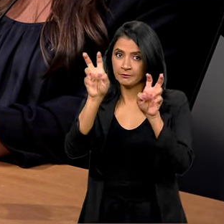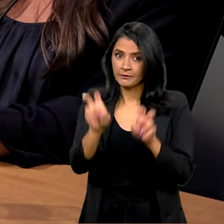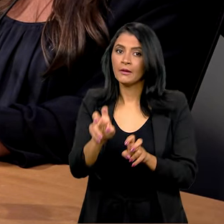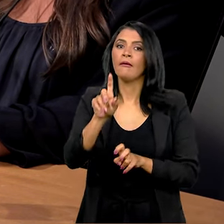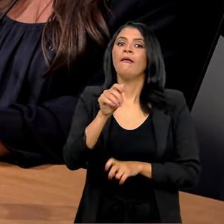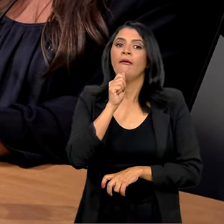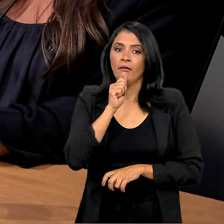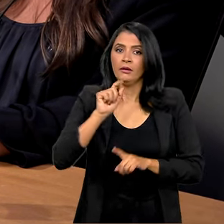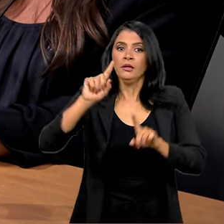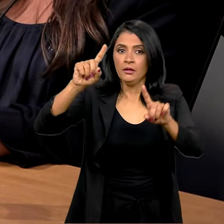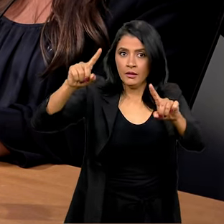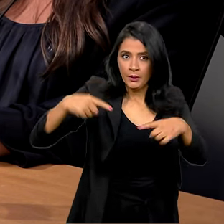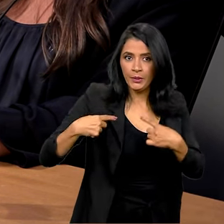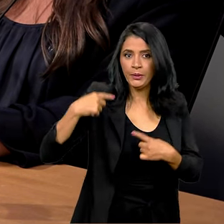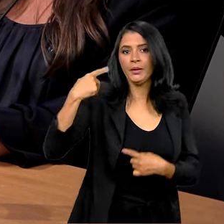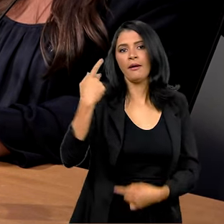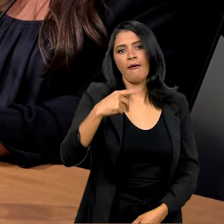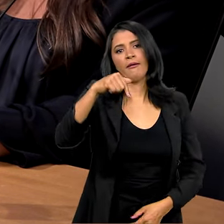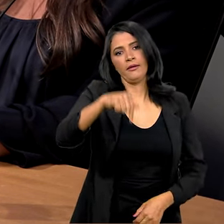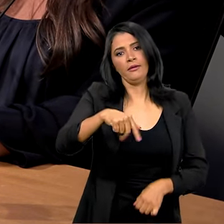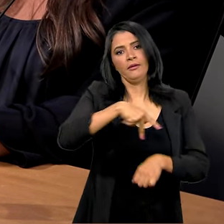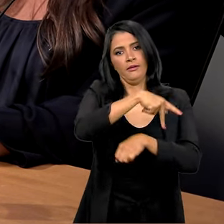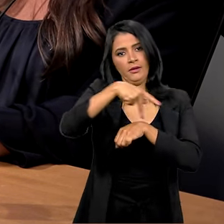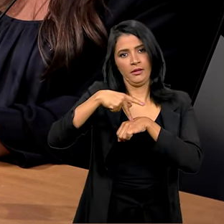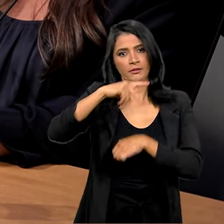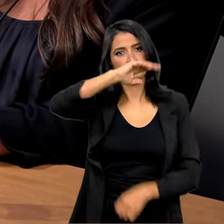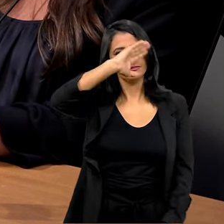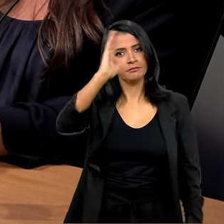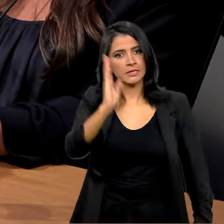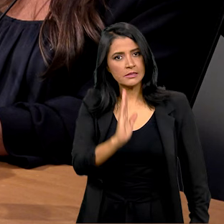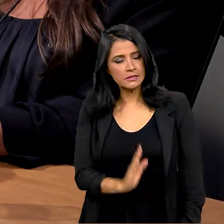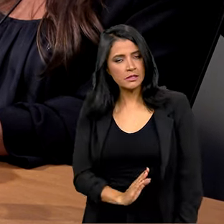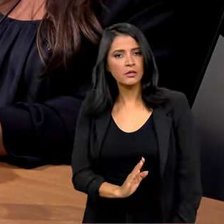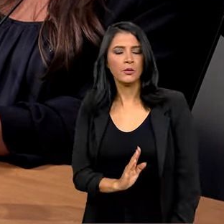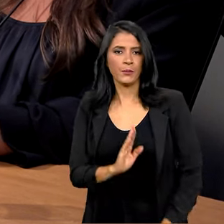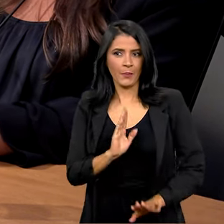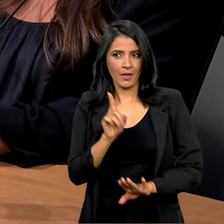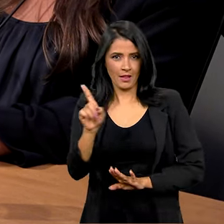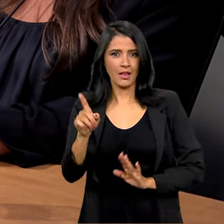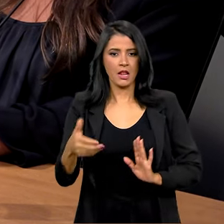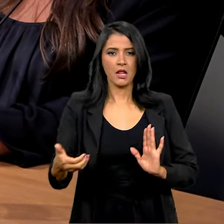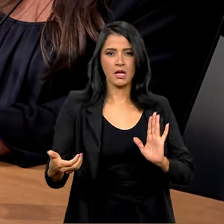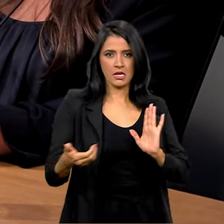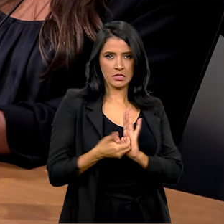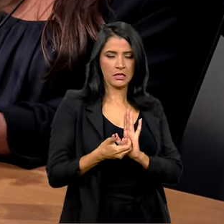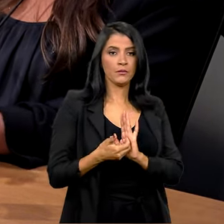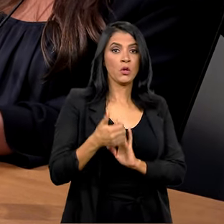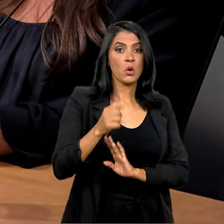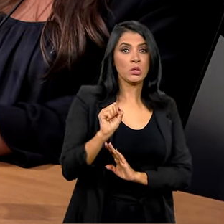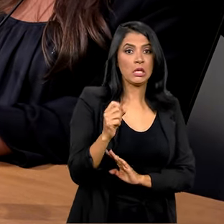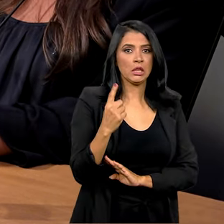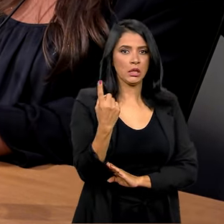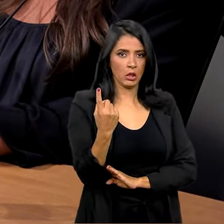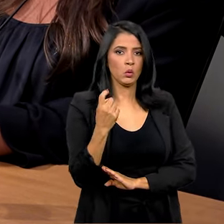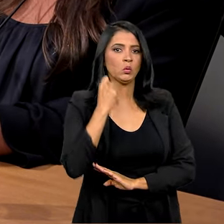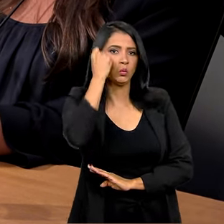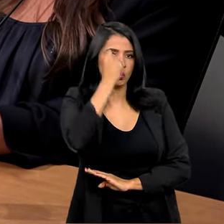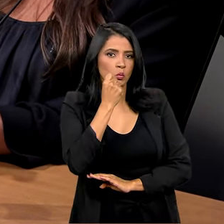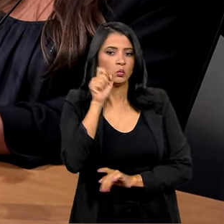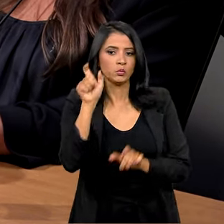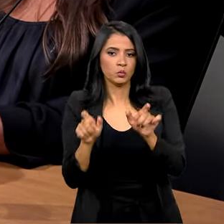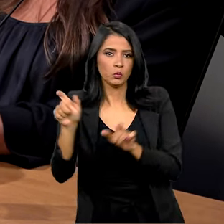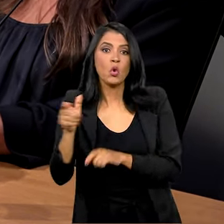ainda é Um Desafio aqui no Brasil eh a gente Pelo menos no senado das dos 81 senadores